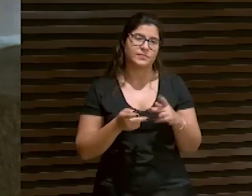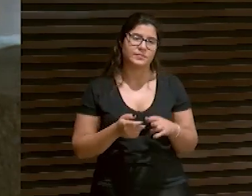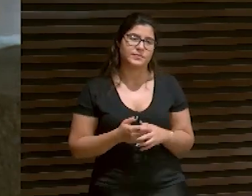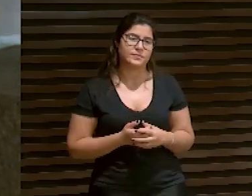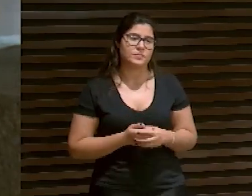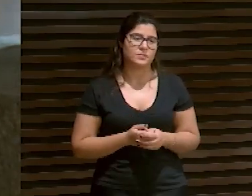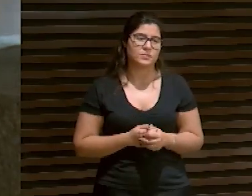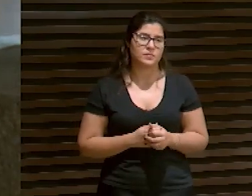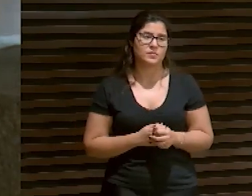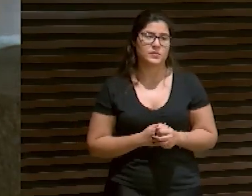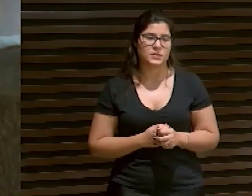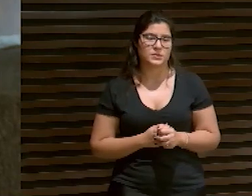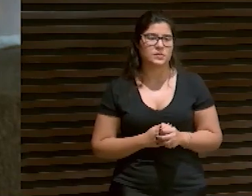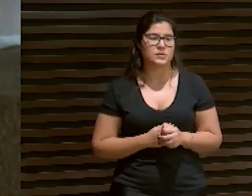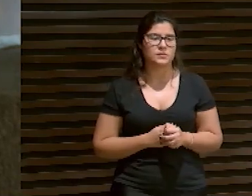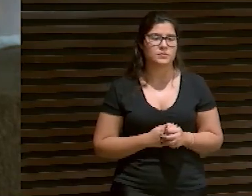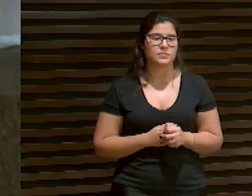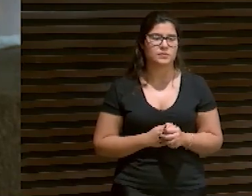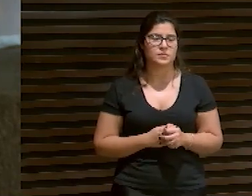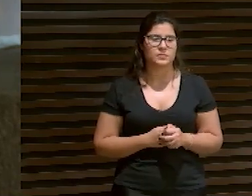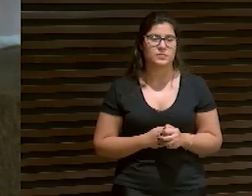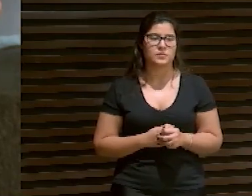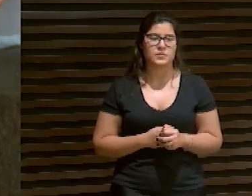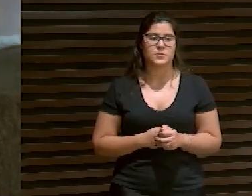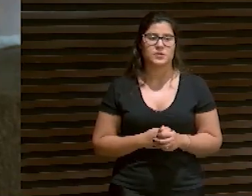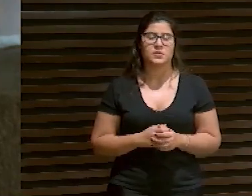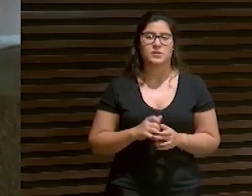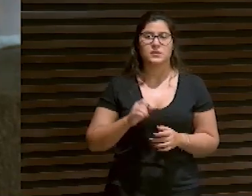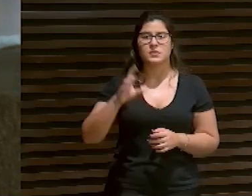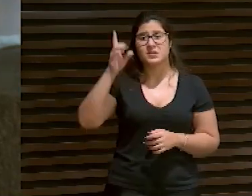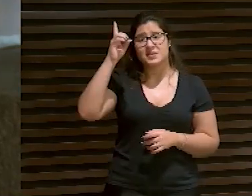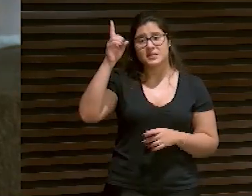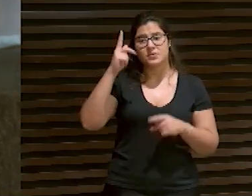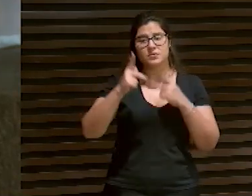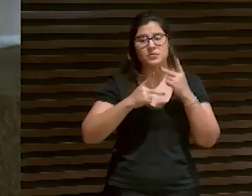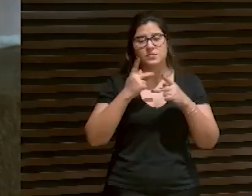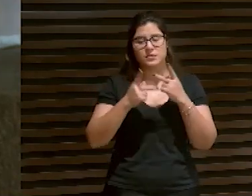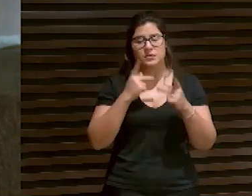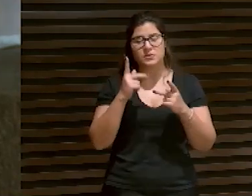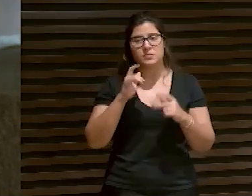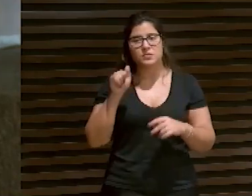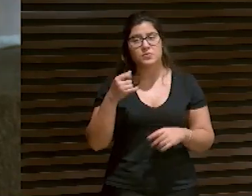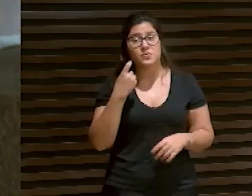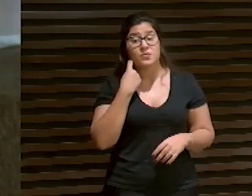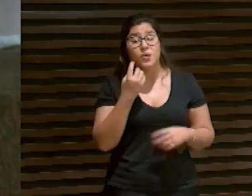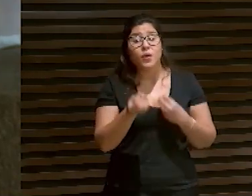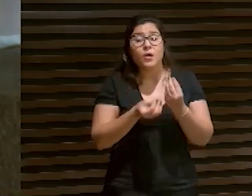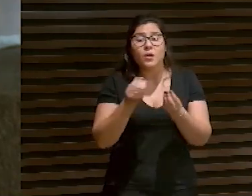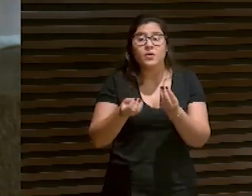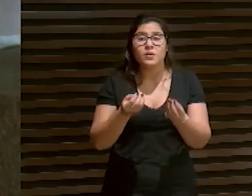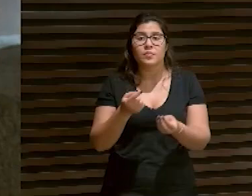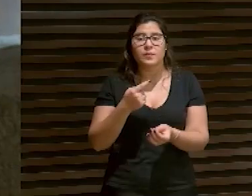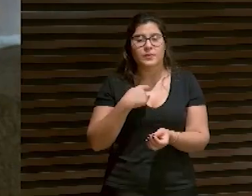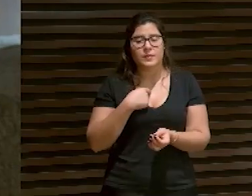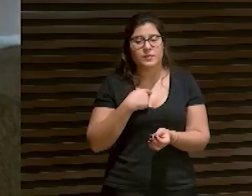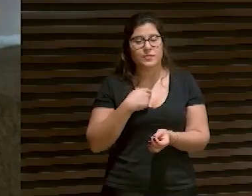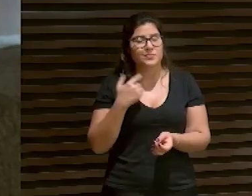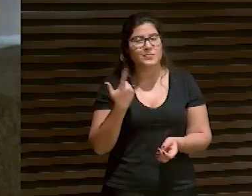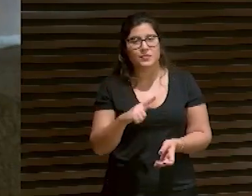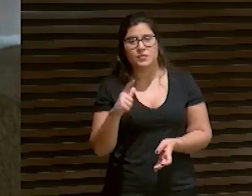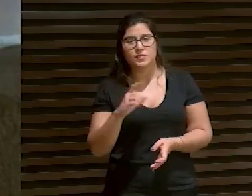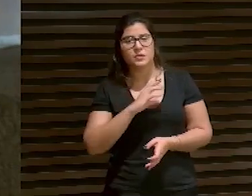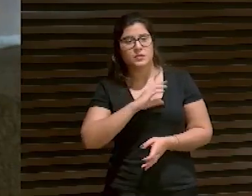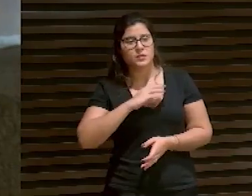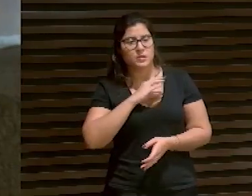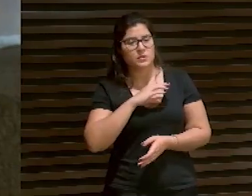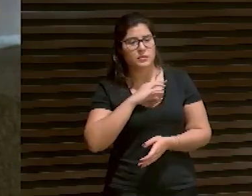E Deus, na sua conversa com Jonas, fala assim, mas Jonas, como que eu não vou ter compaixão daqueles que não conseguem discernir da